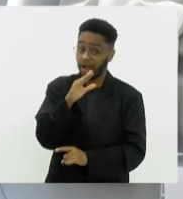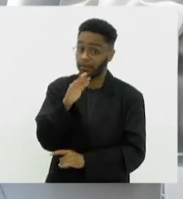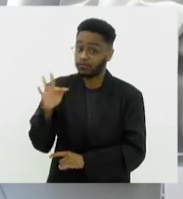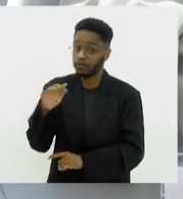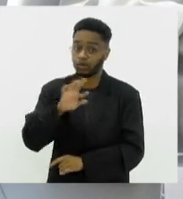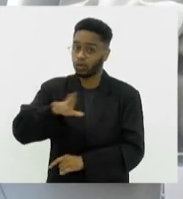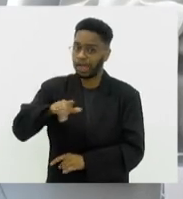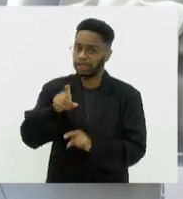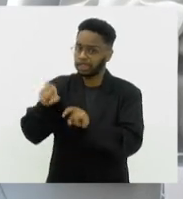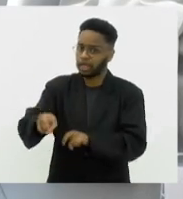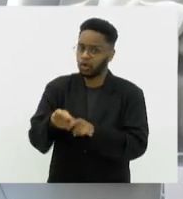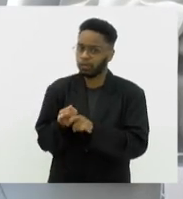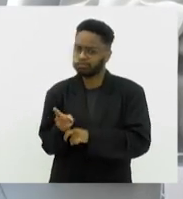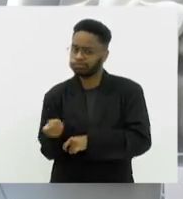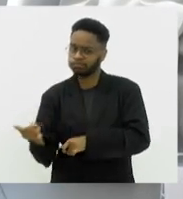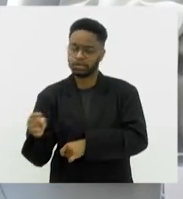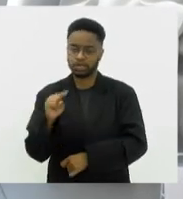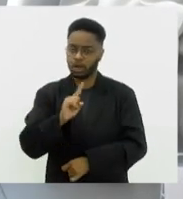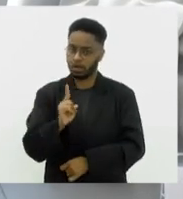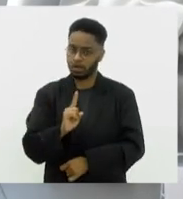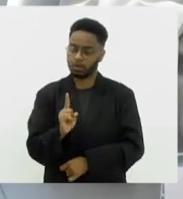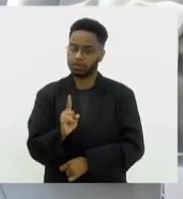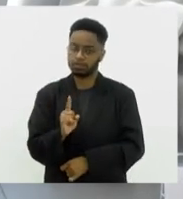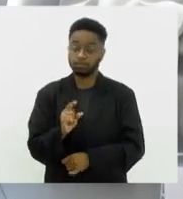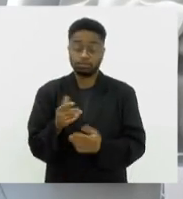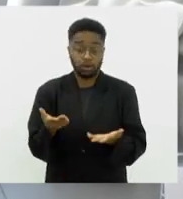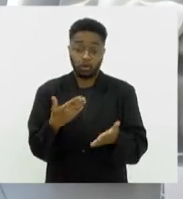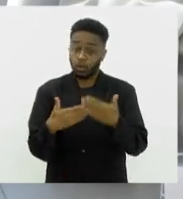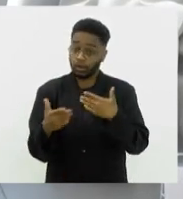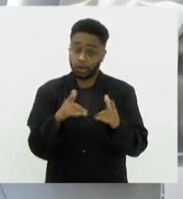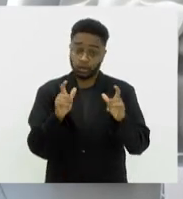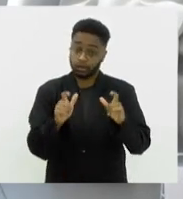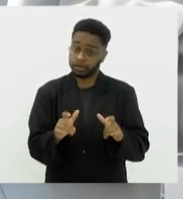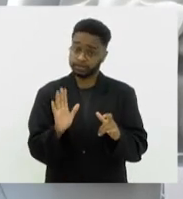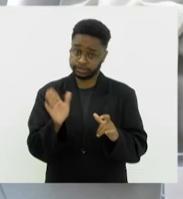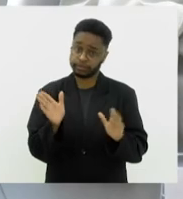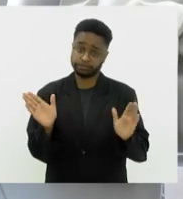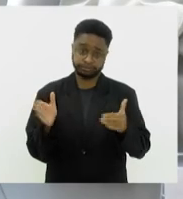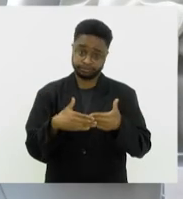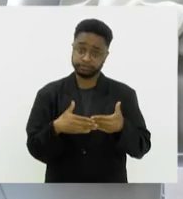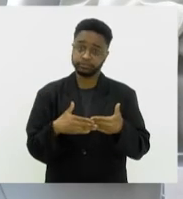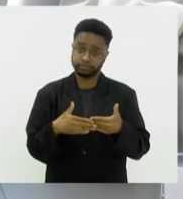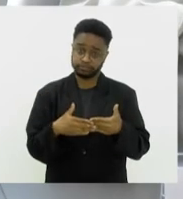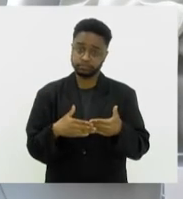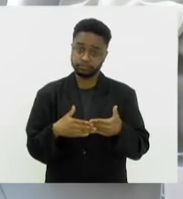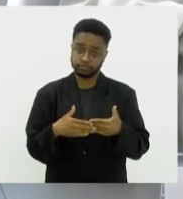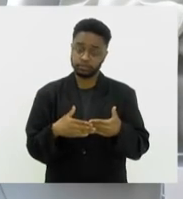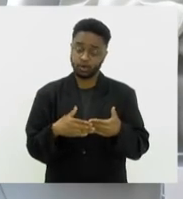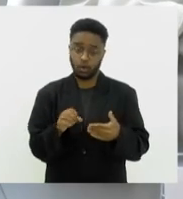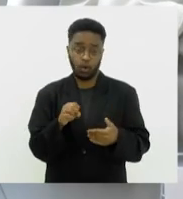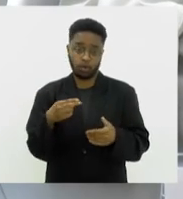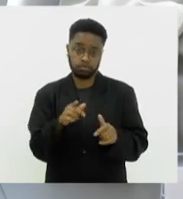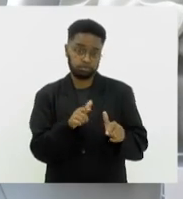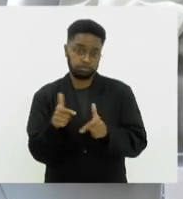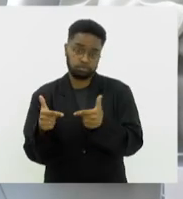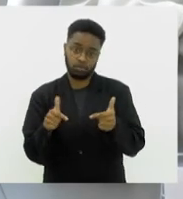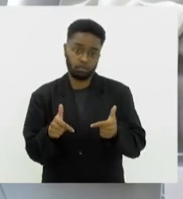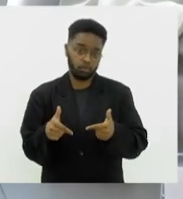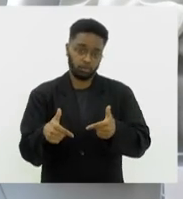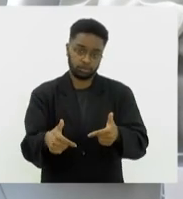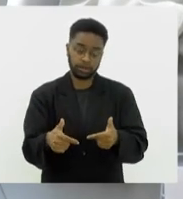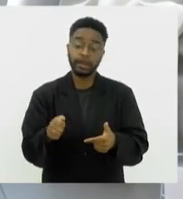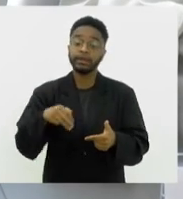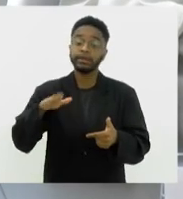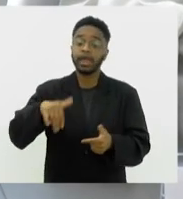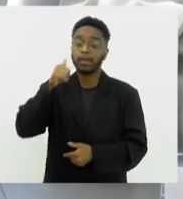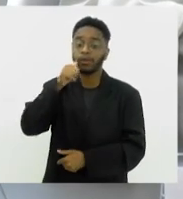interior do interior do Rio de Janeiro já teria enfim fechado o hospital ou ter feito qualquer outra coisa Quem eram